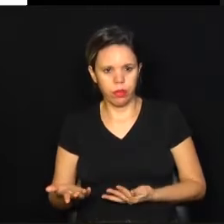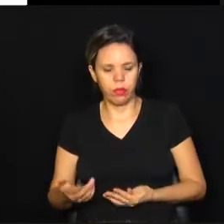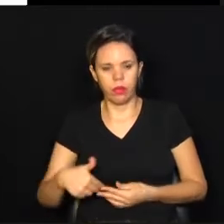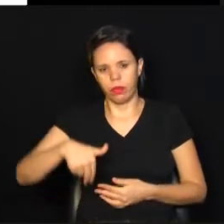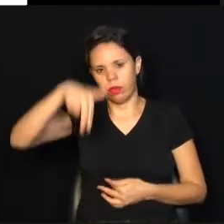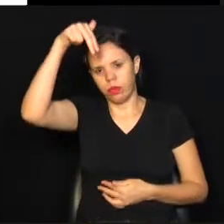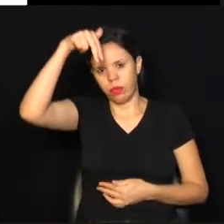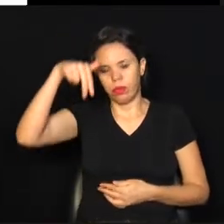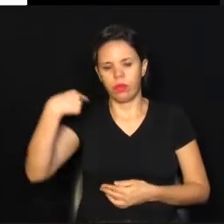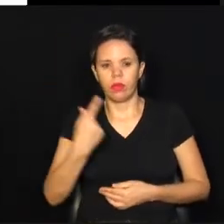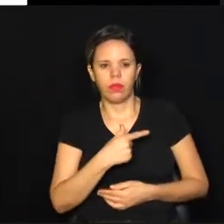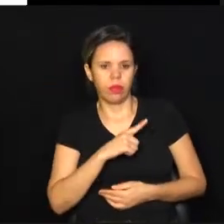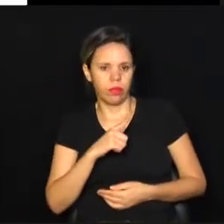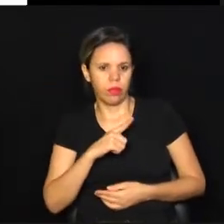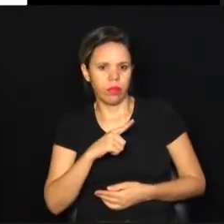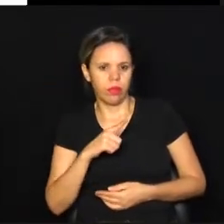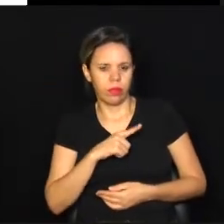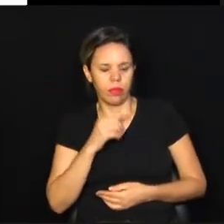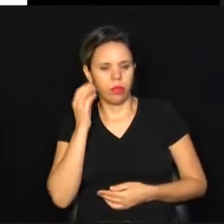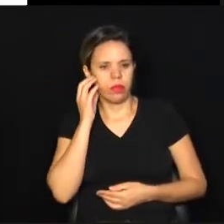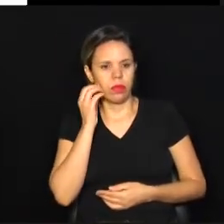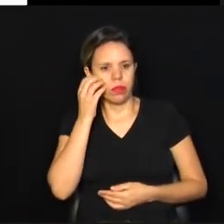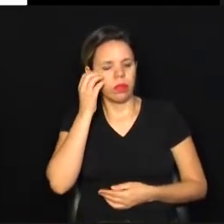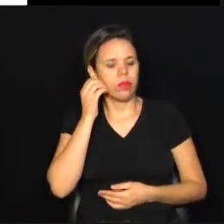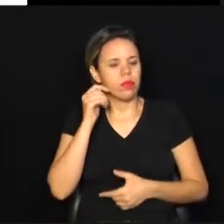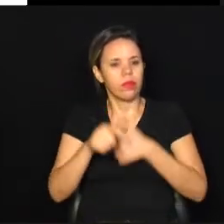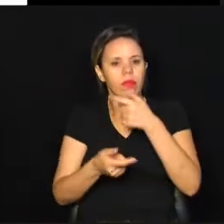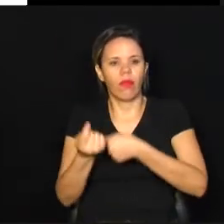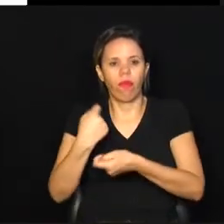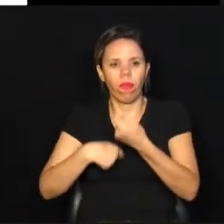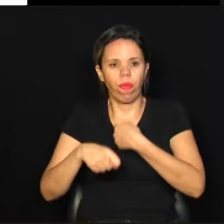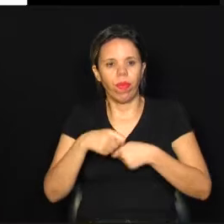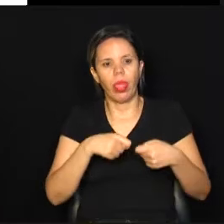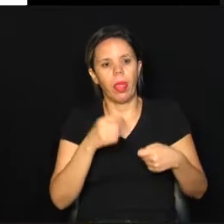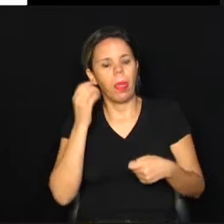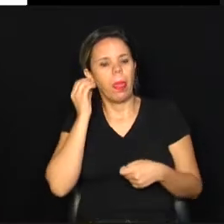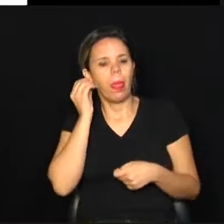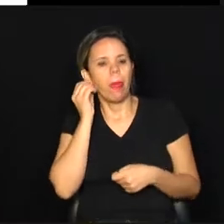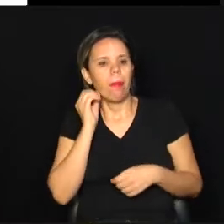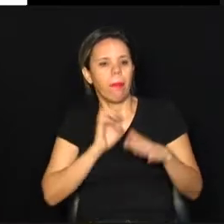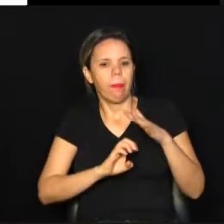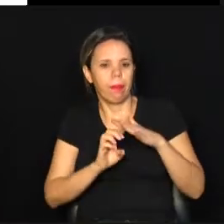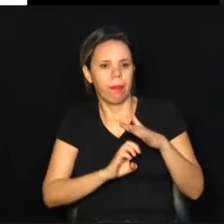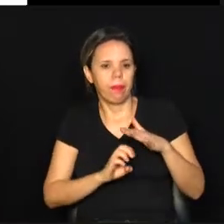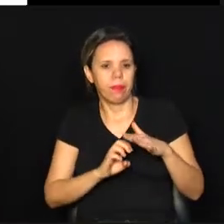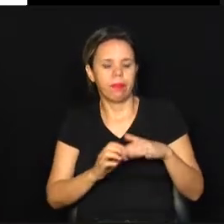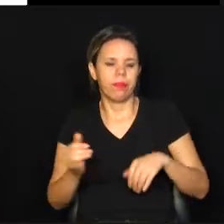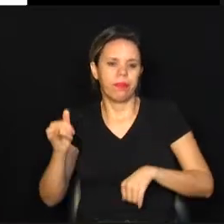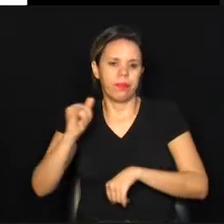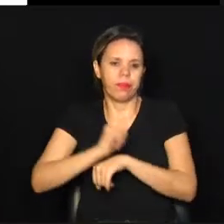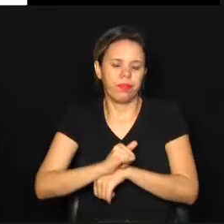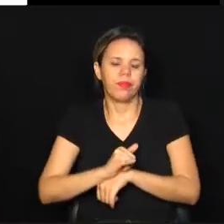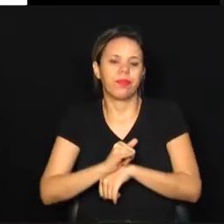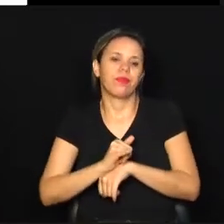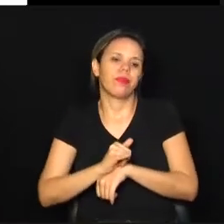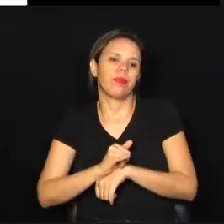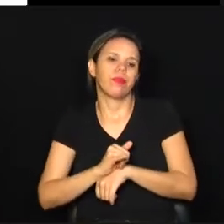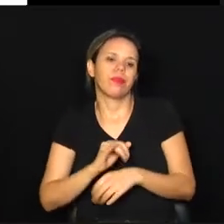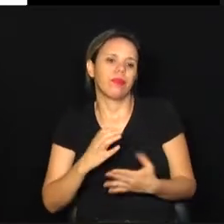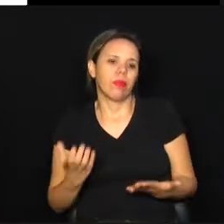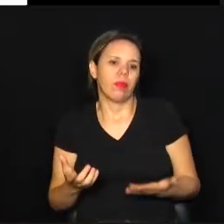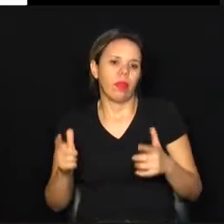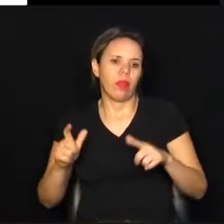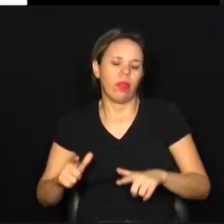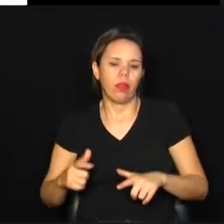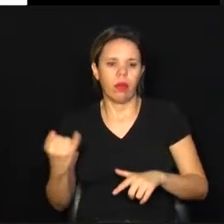norte. A gente tem as zonas de atividades econômicas, né? Onde o aeroporto ali na região de vocês é uma zona